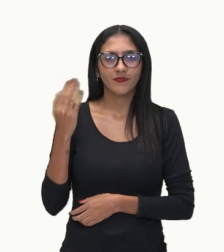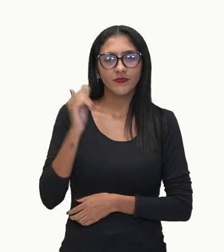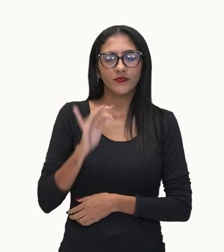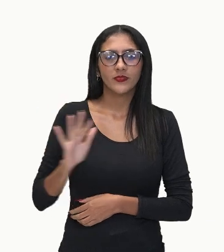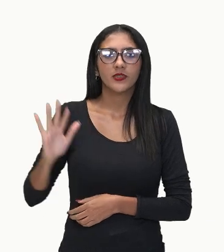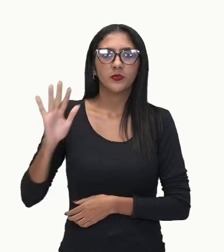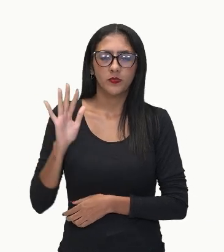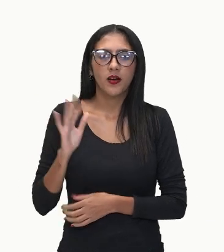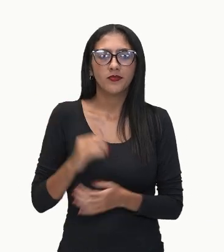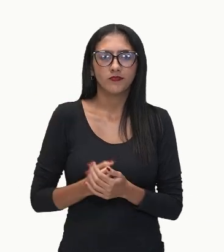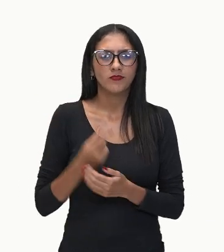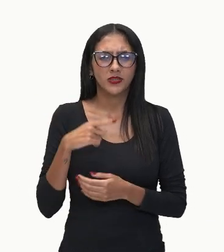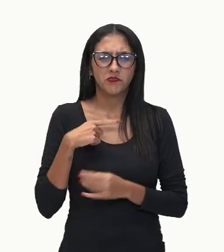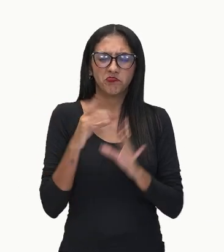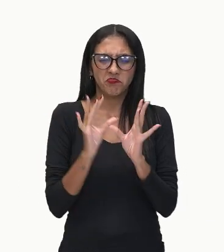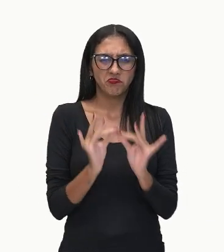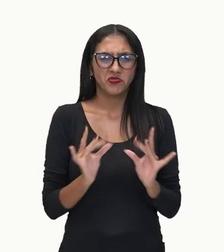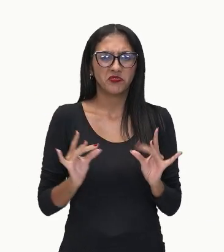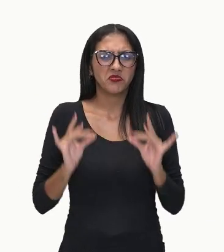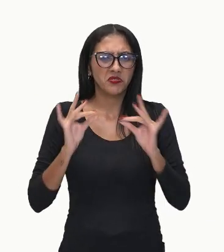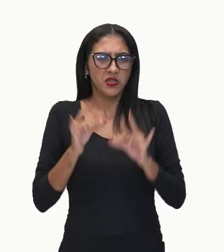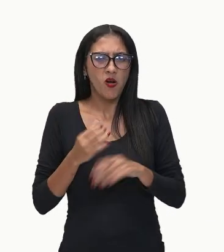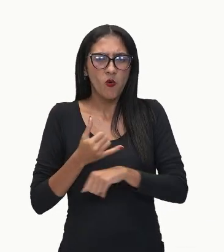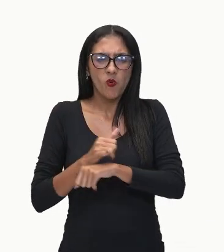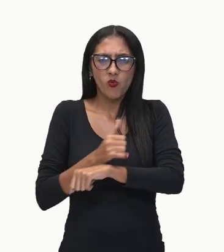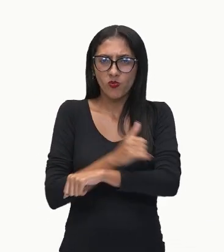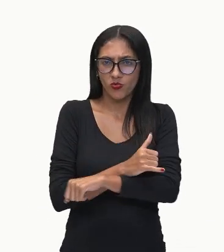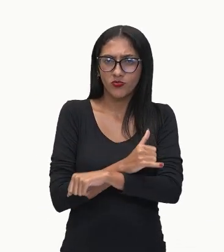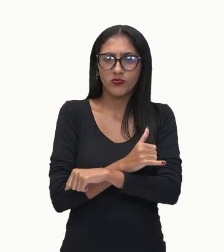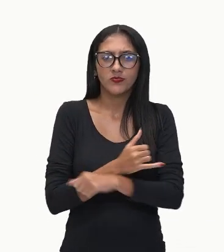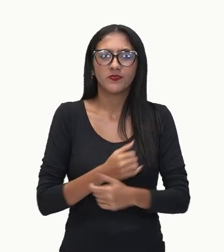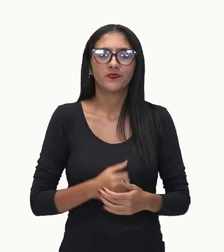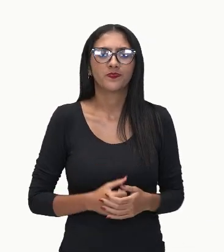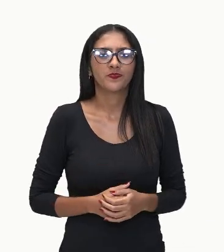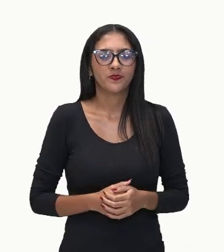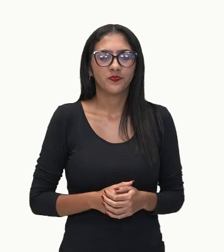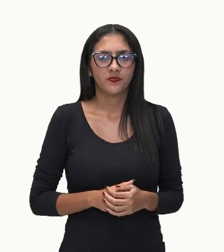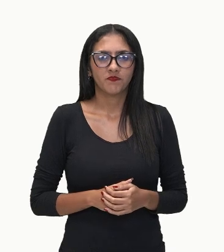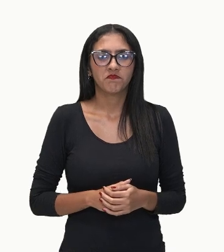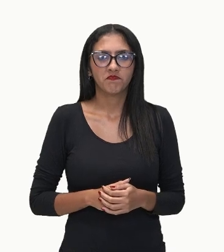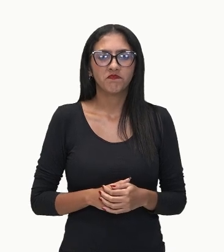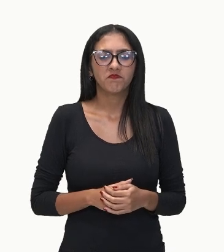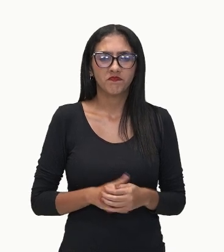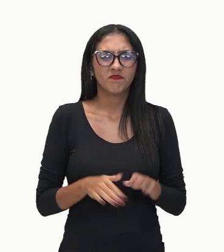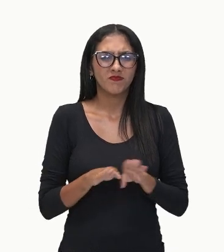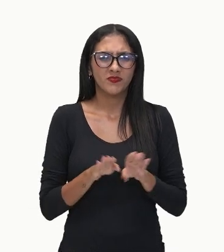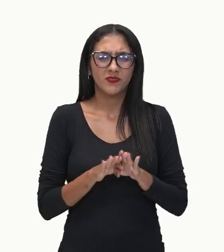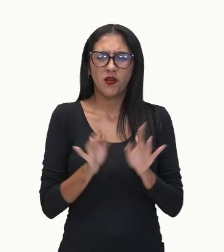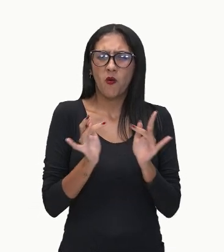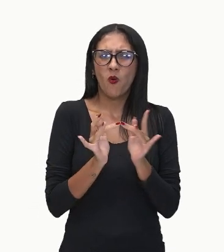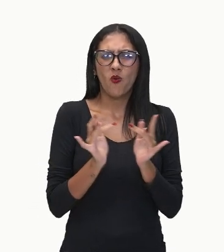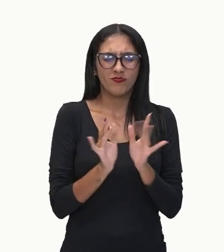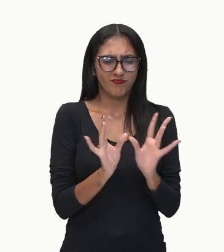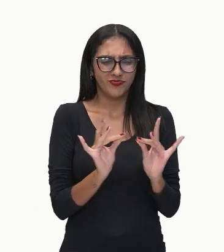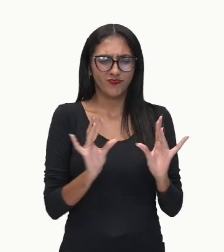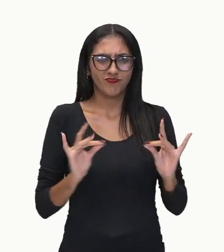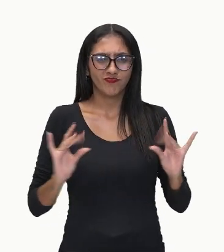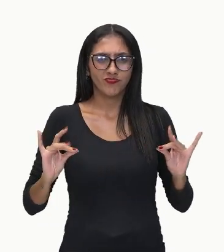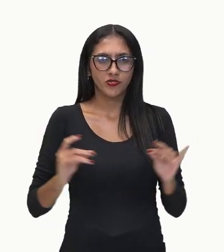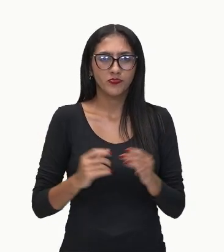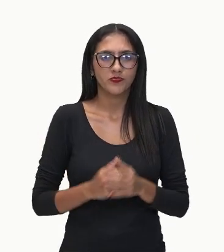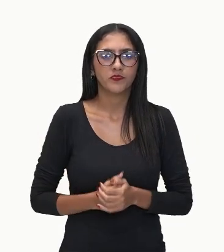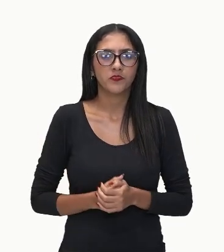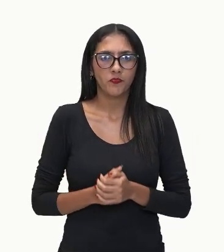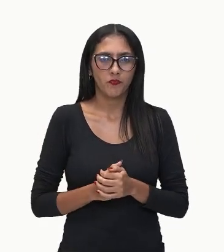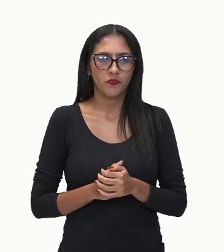As gorduras, né? Como os lipídios são gorduras e óleos, né? São gordurosos ao tato,